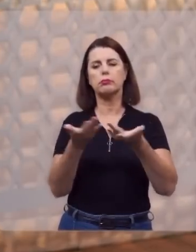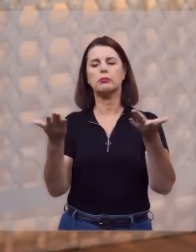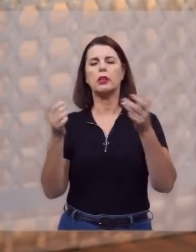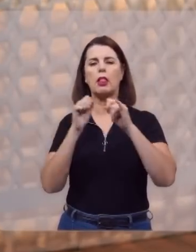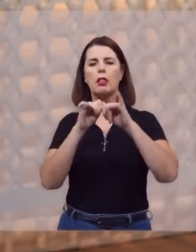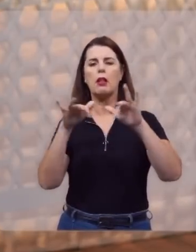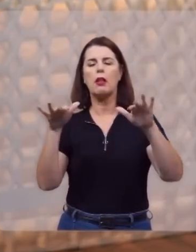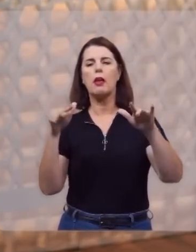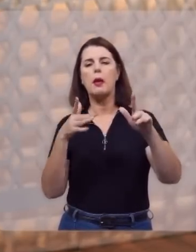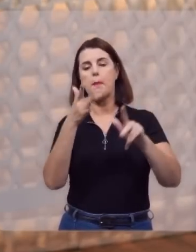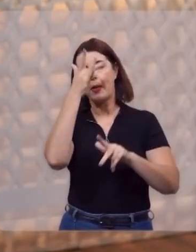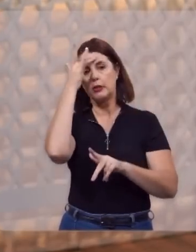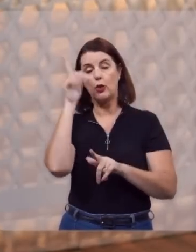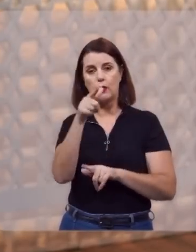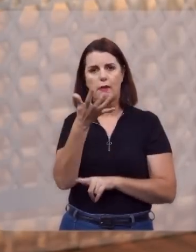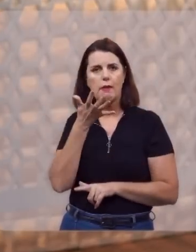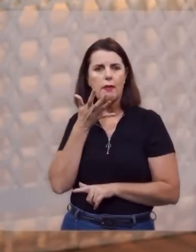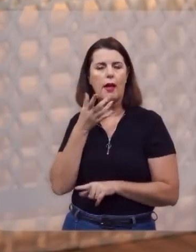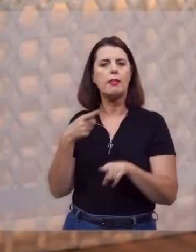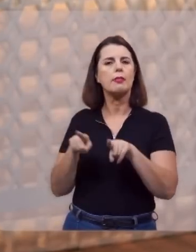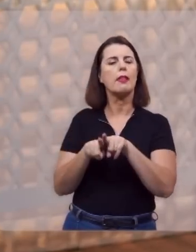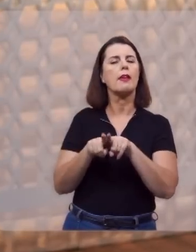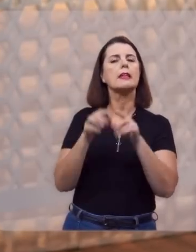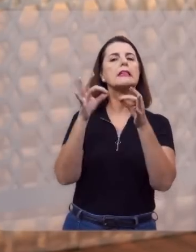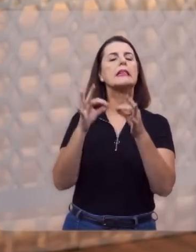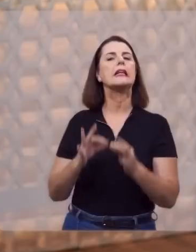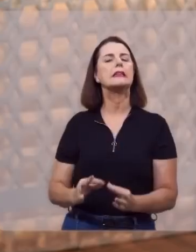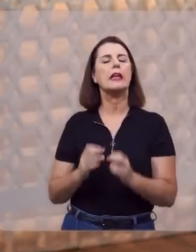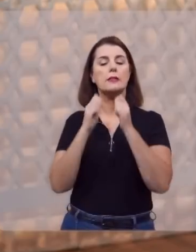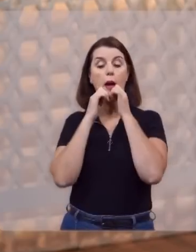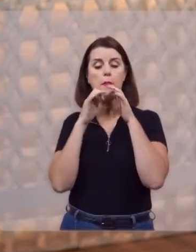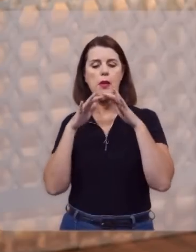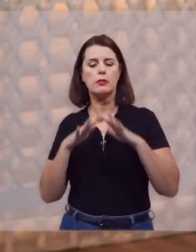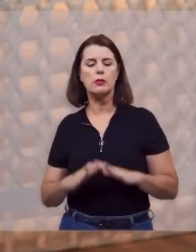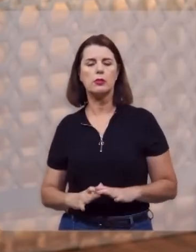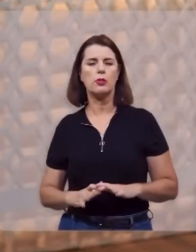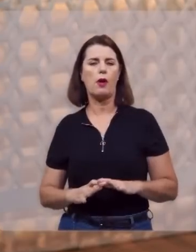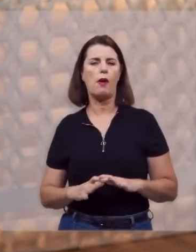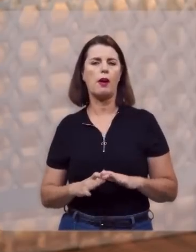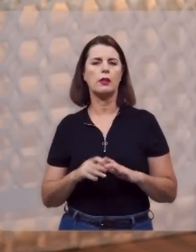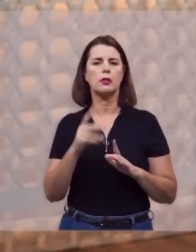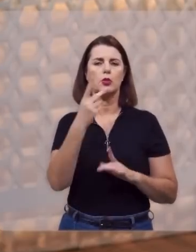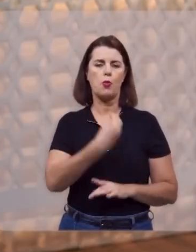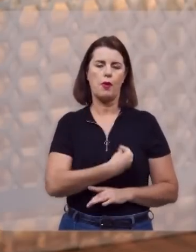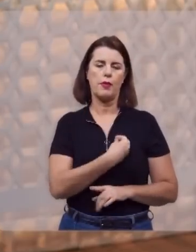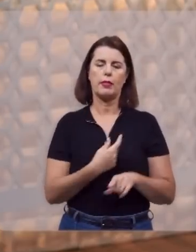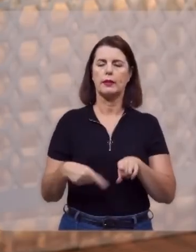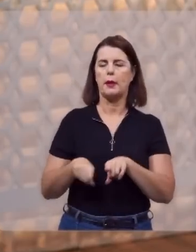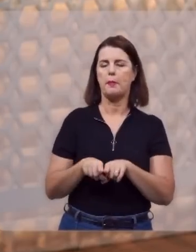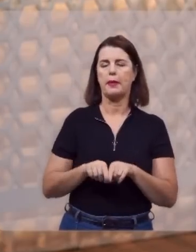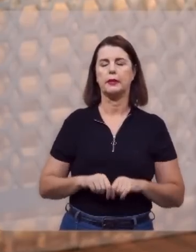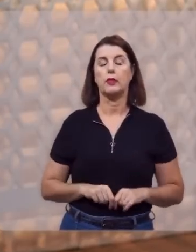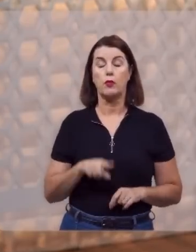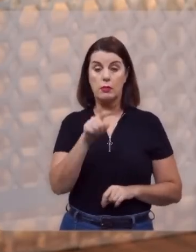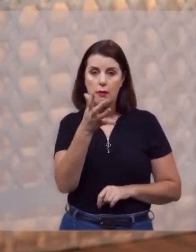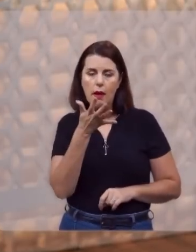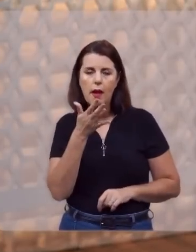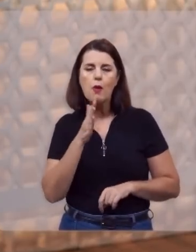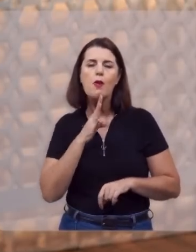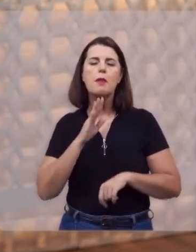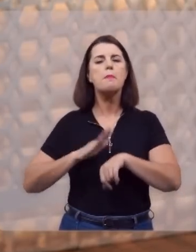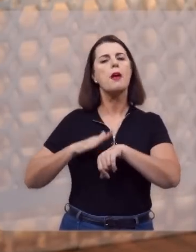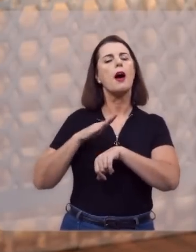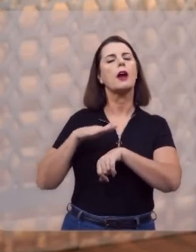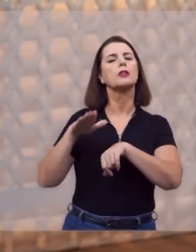quem você quiser e eu tenho certeza vai ser também abençoador e elucidador para a vida dessa pessoa. Se você quer